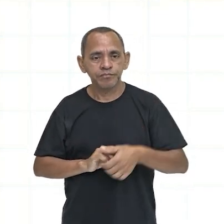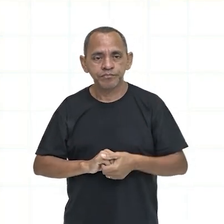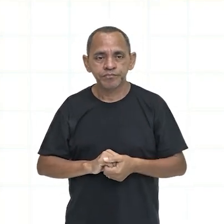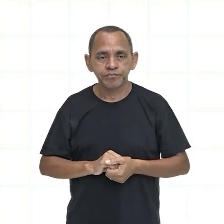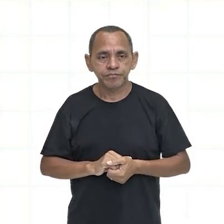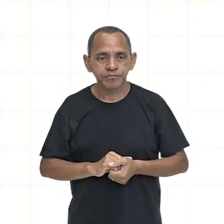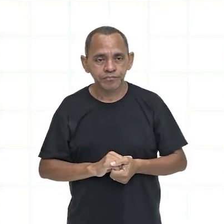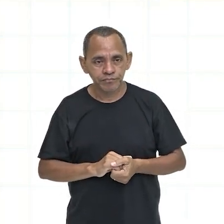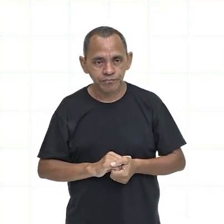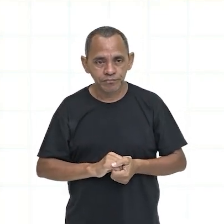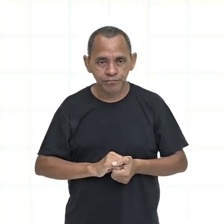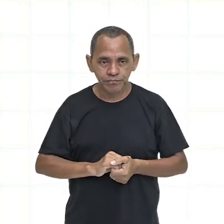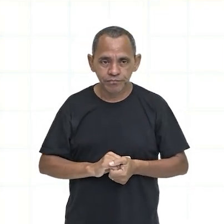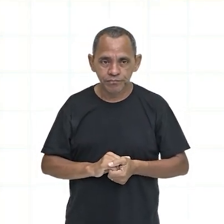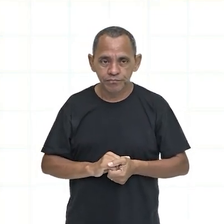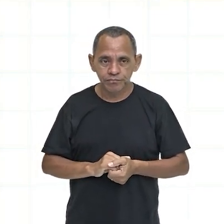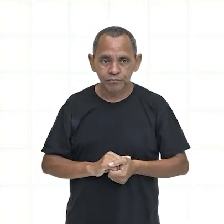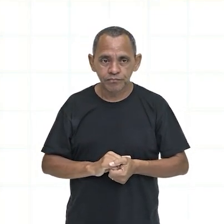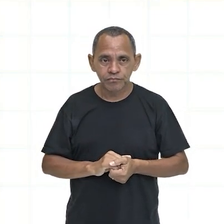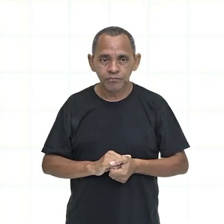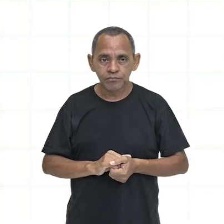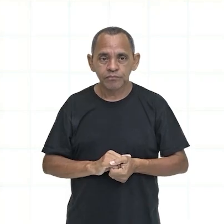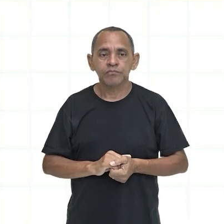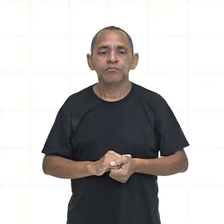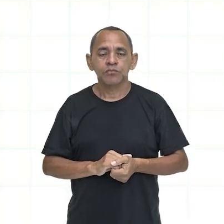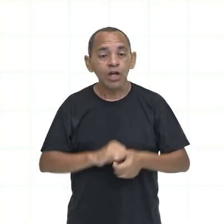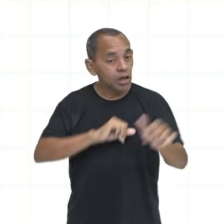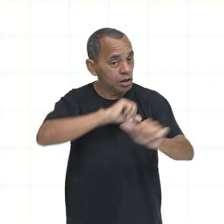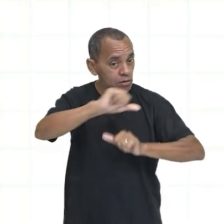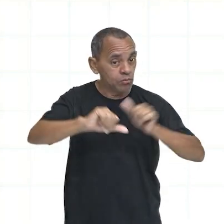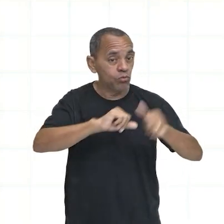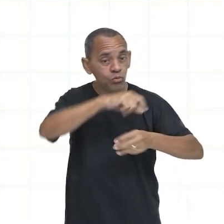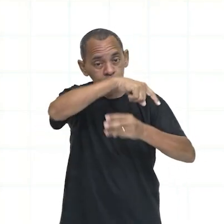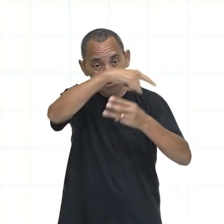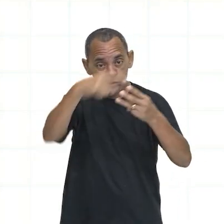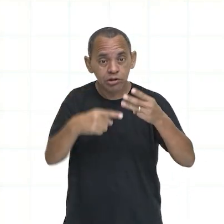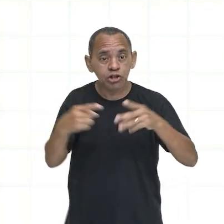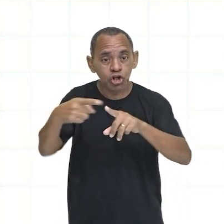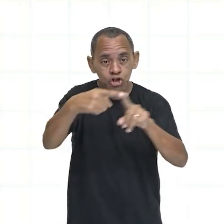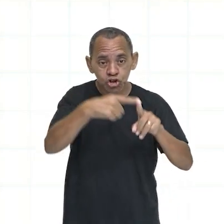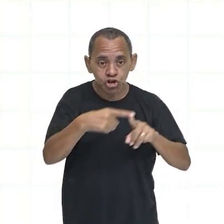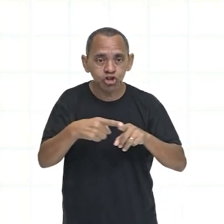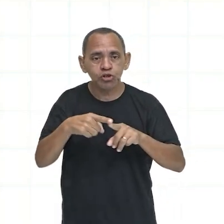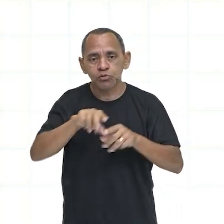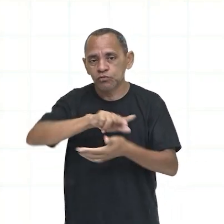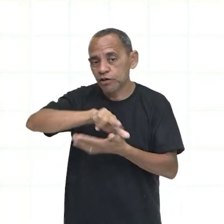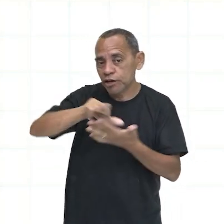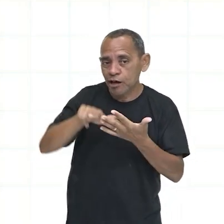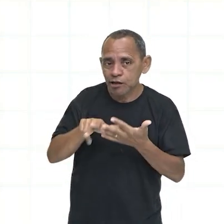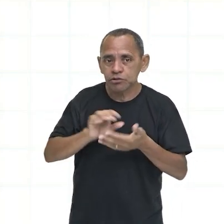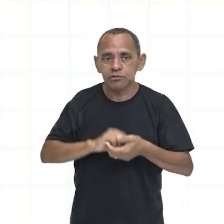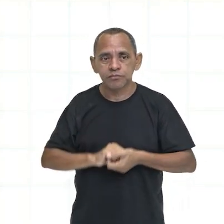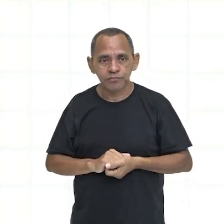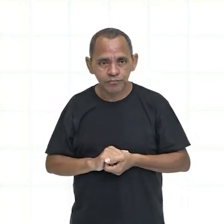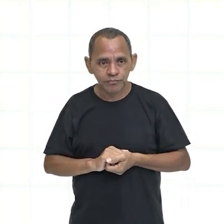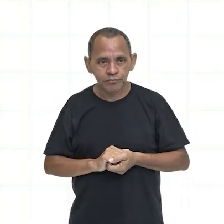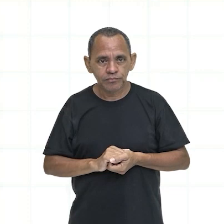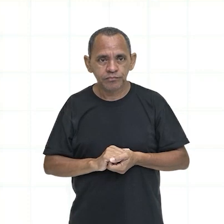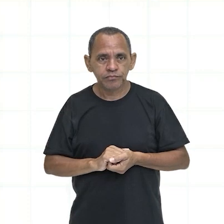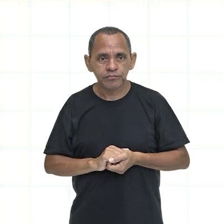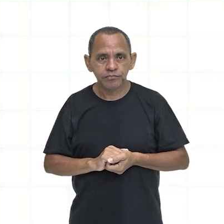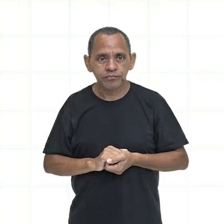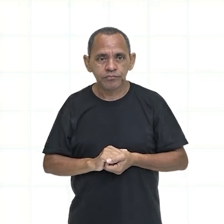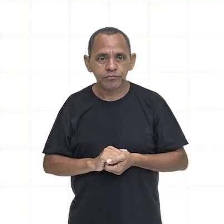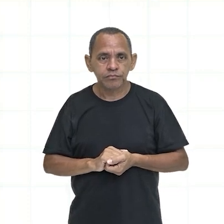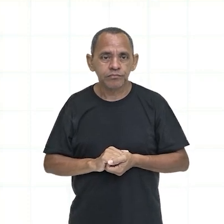estar no infinitivo, e aí quando eu vou conjugando, ele se transforma em três formas diversas. Am, is e are,